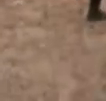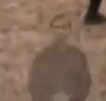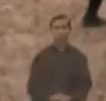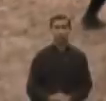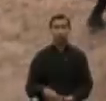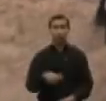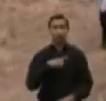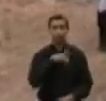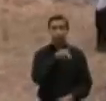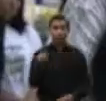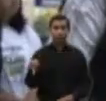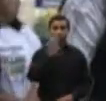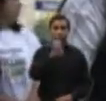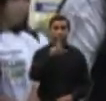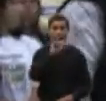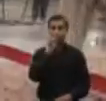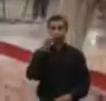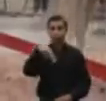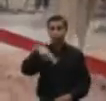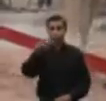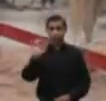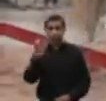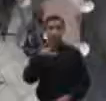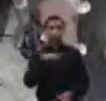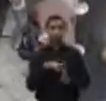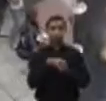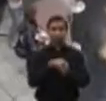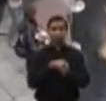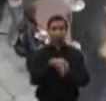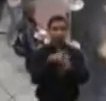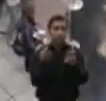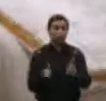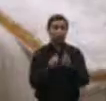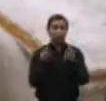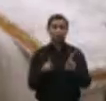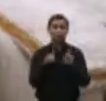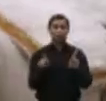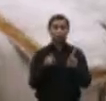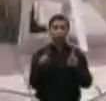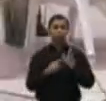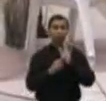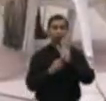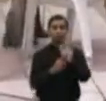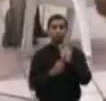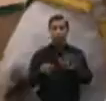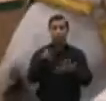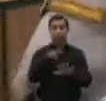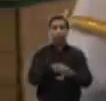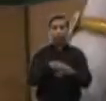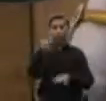Conduzido pela professora Eliane, o cavalo Pegasus entrou na praça de eventos participando da abertura